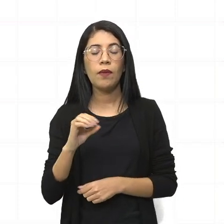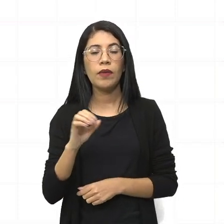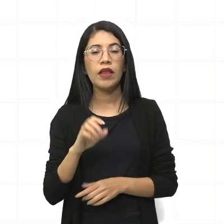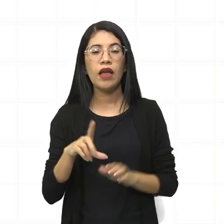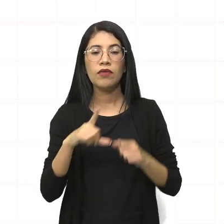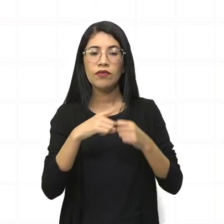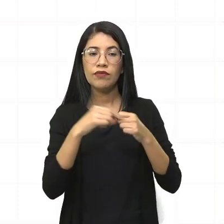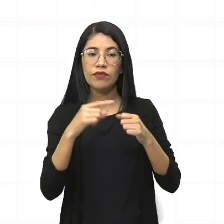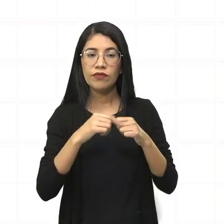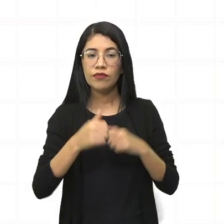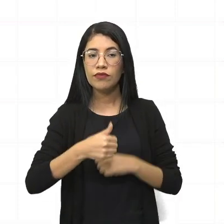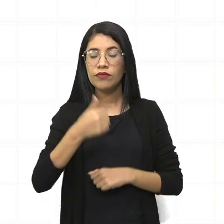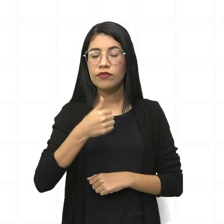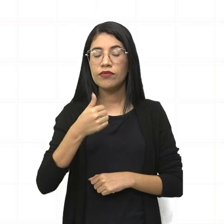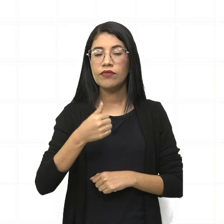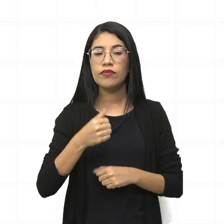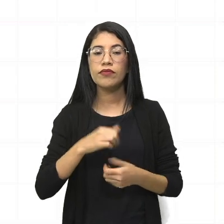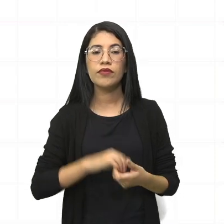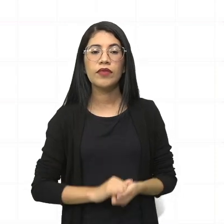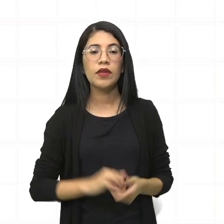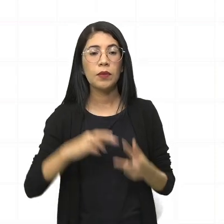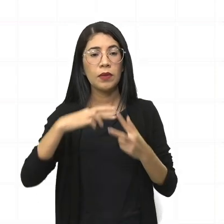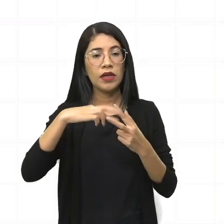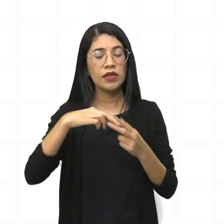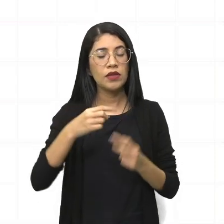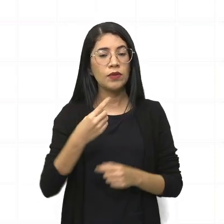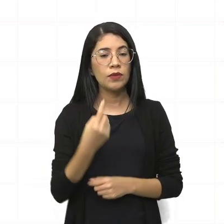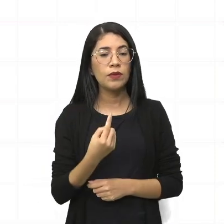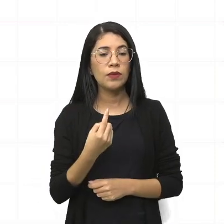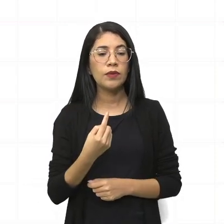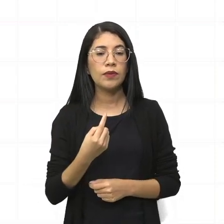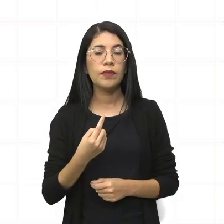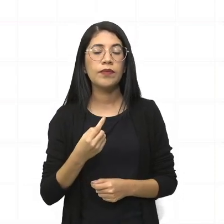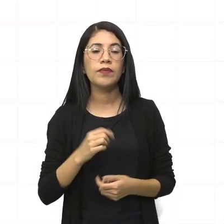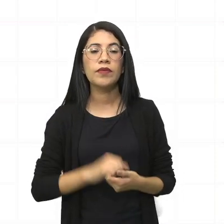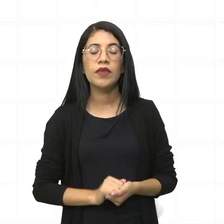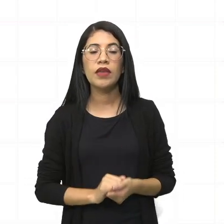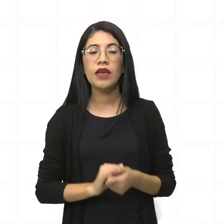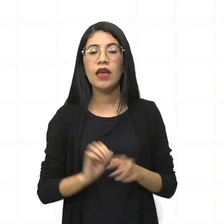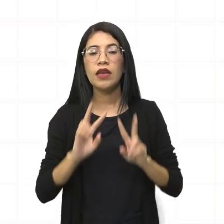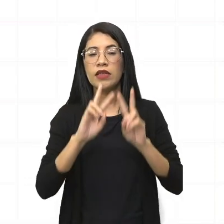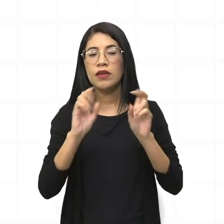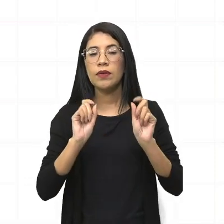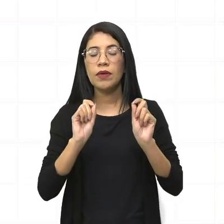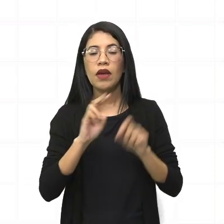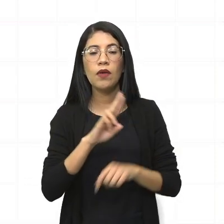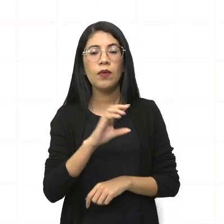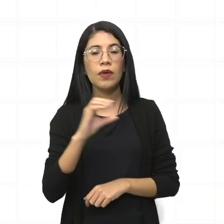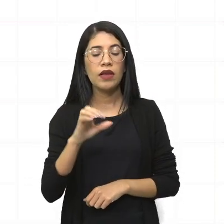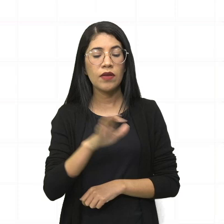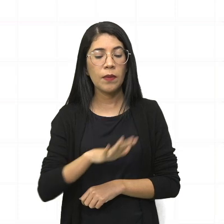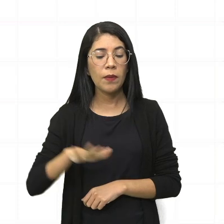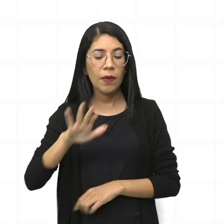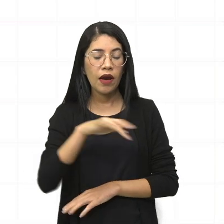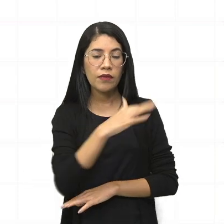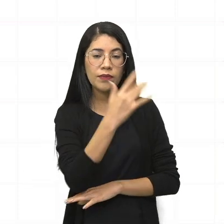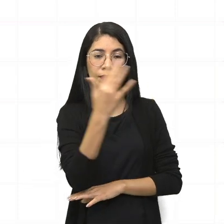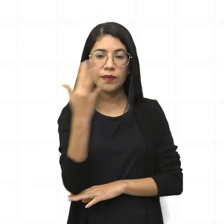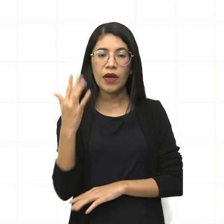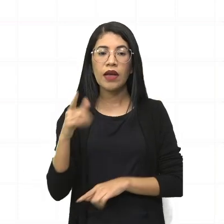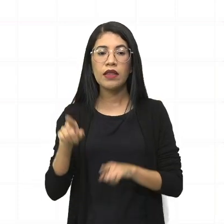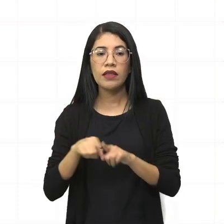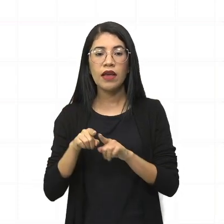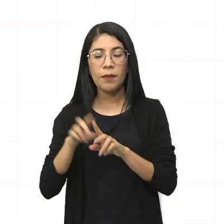lá no artigo 1º, inciso 1 da lei, as unidades de conservação são os espaços territoriais e